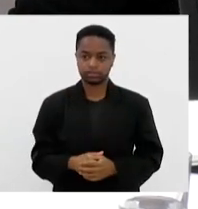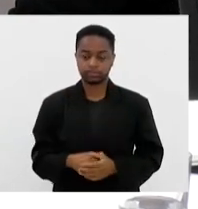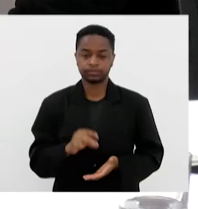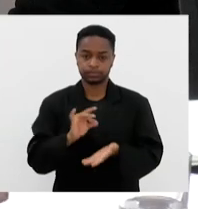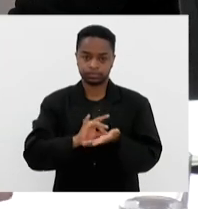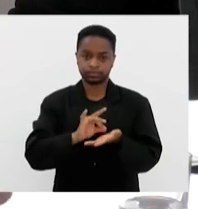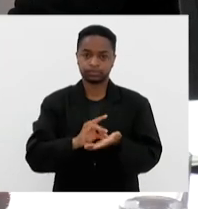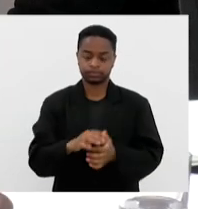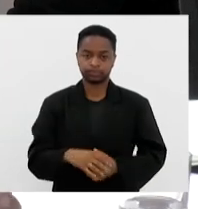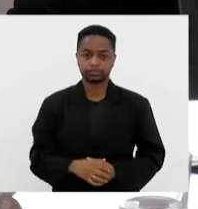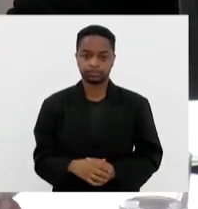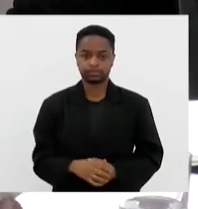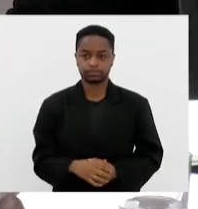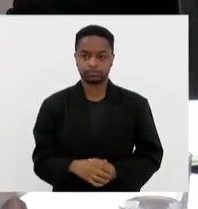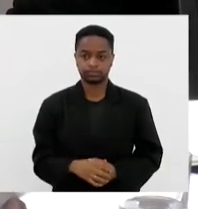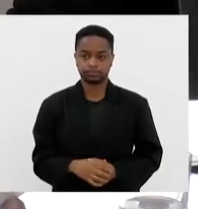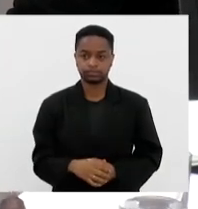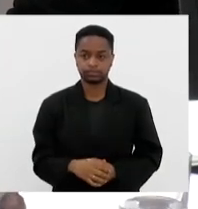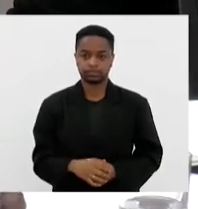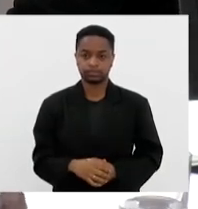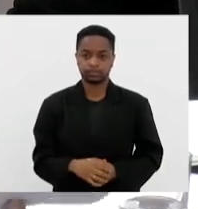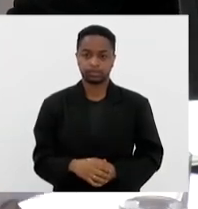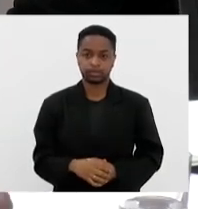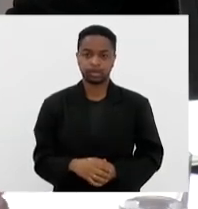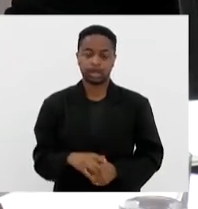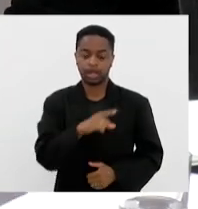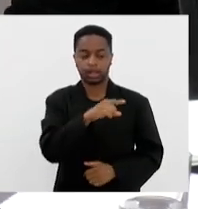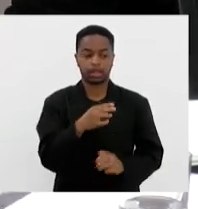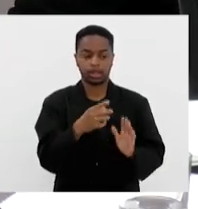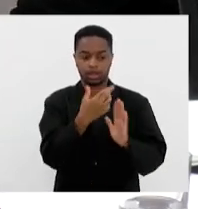Verdade, verdade, verdade, verdade. Não é do vencido, é apenas relator.